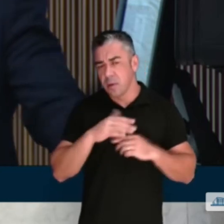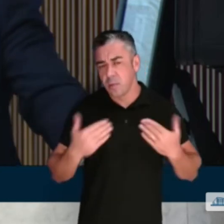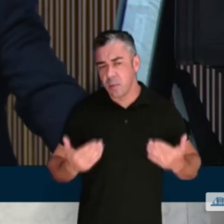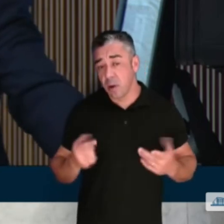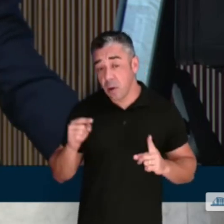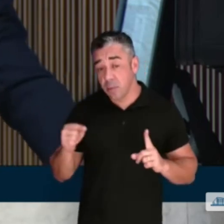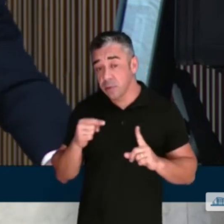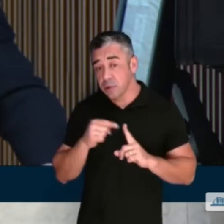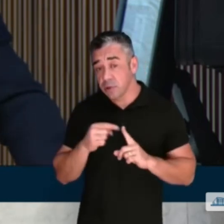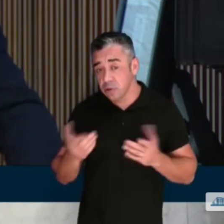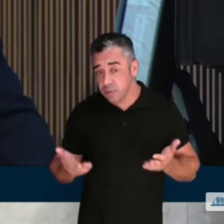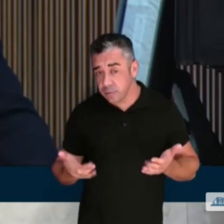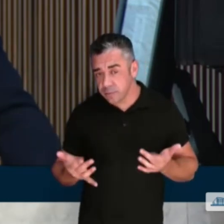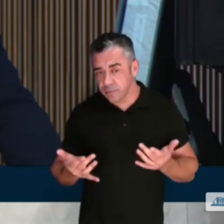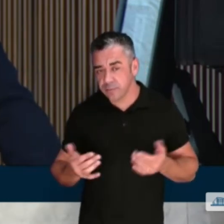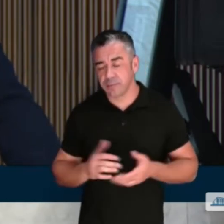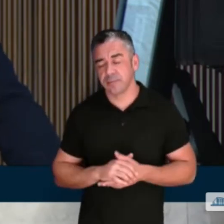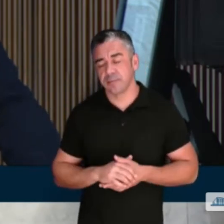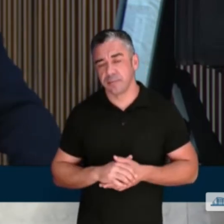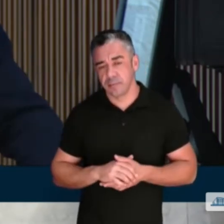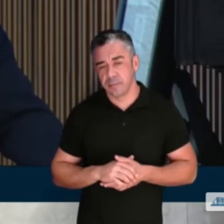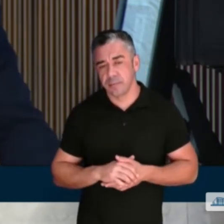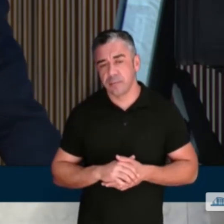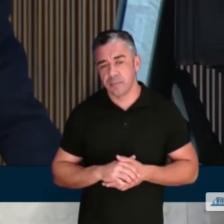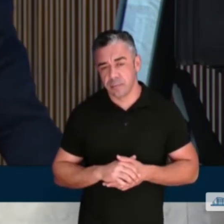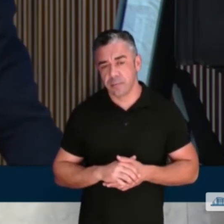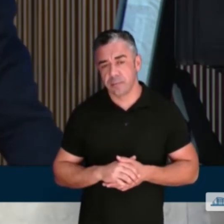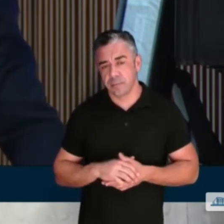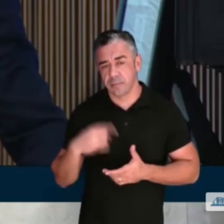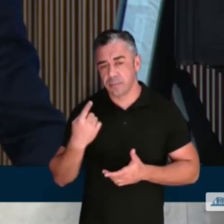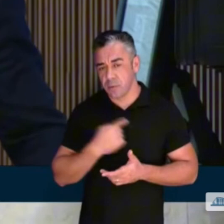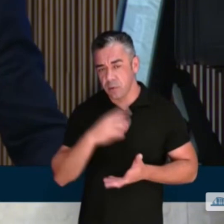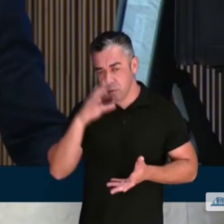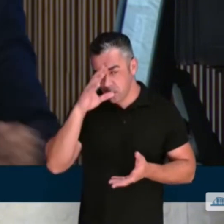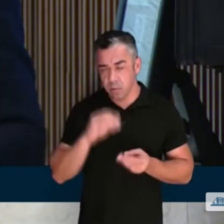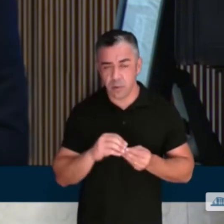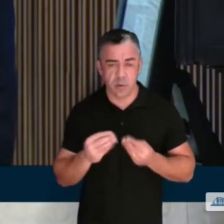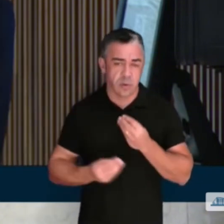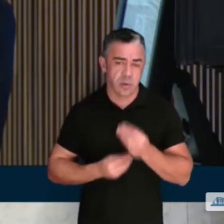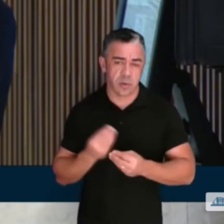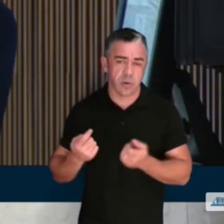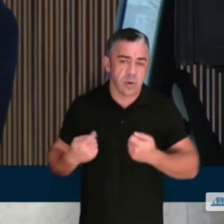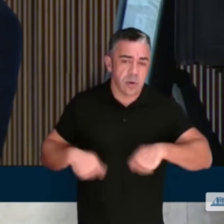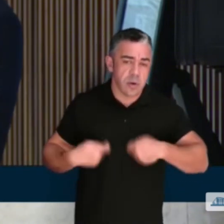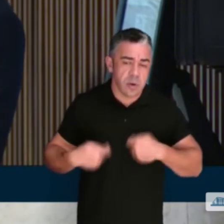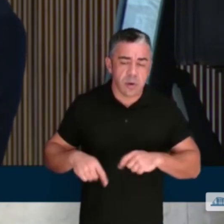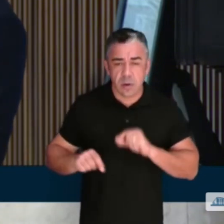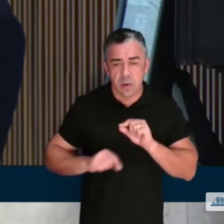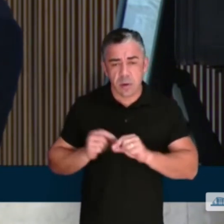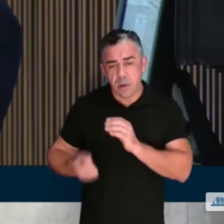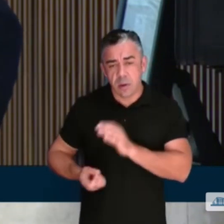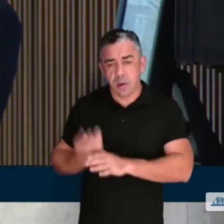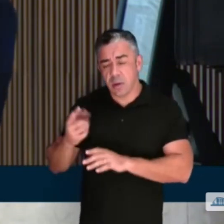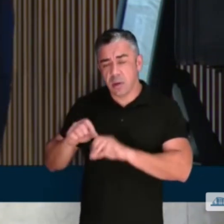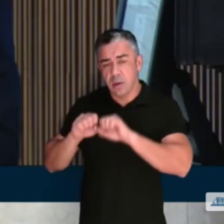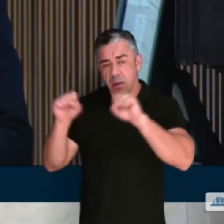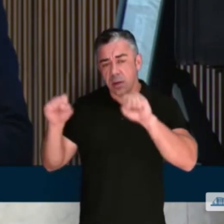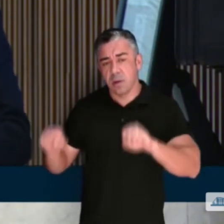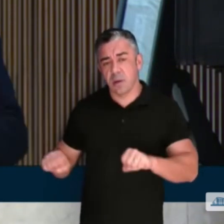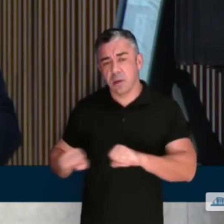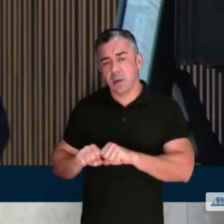Qual foi a finalidade disso tudo? Para a gente entender a necessidade da criação de um